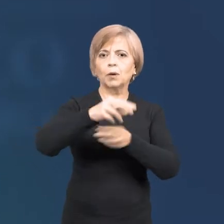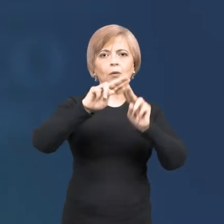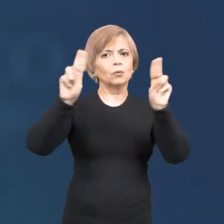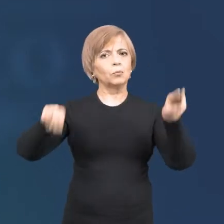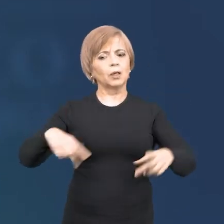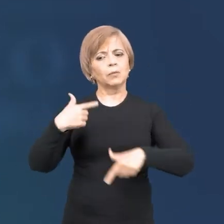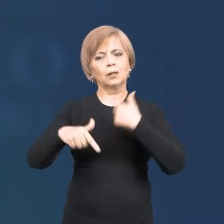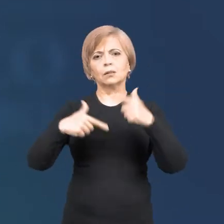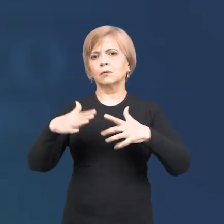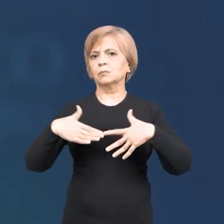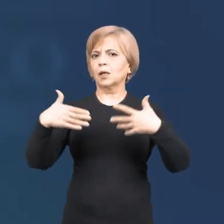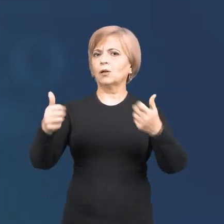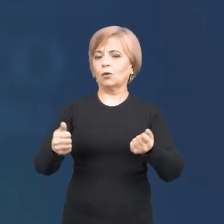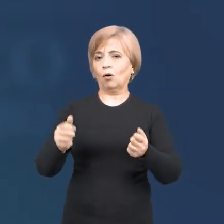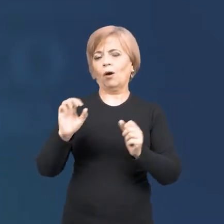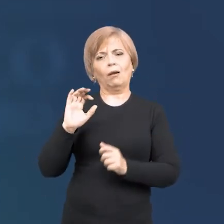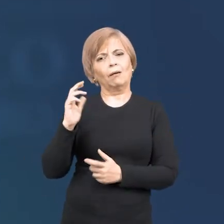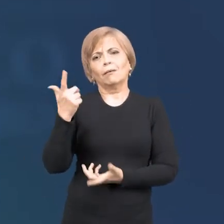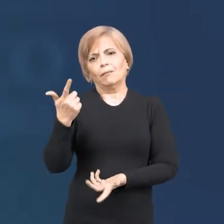Que, obviamente, isso